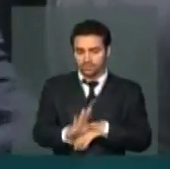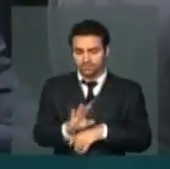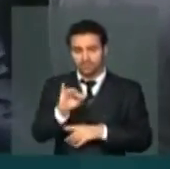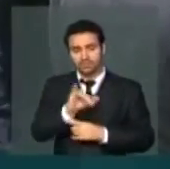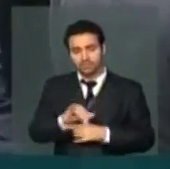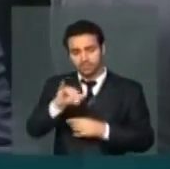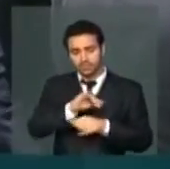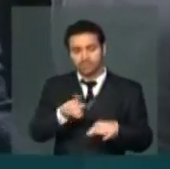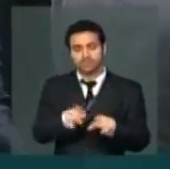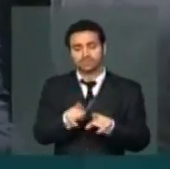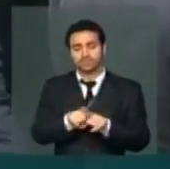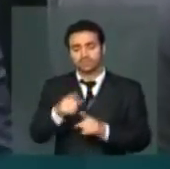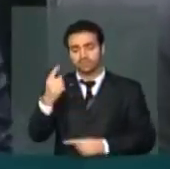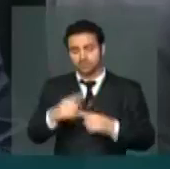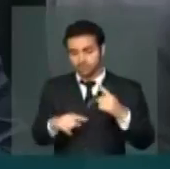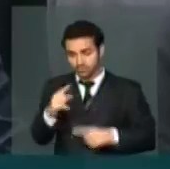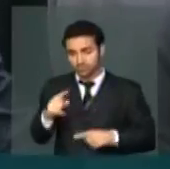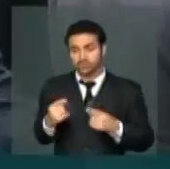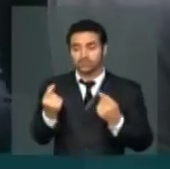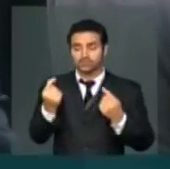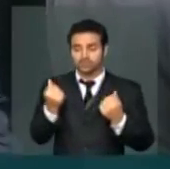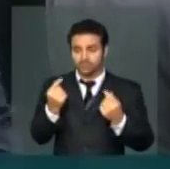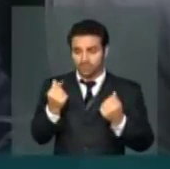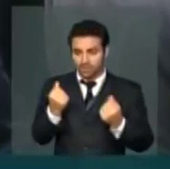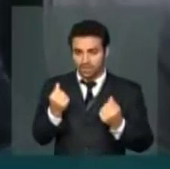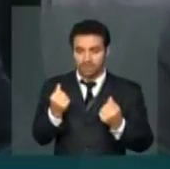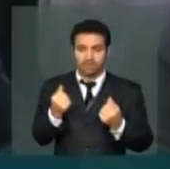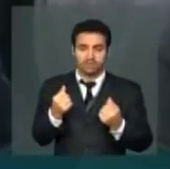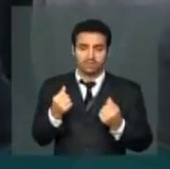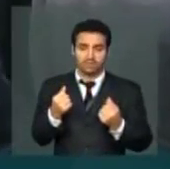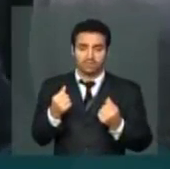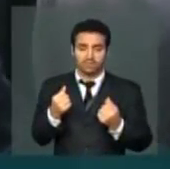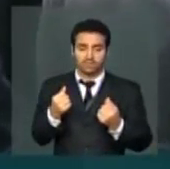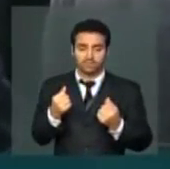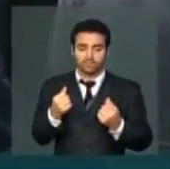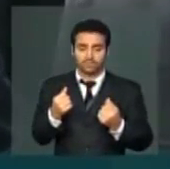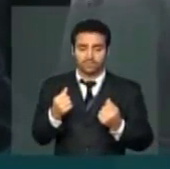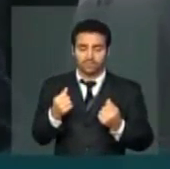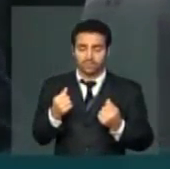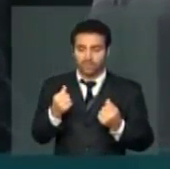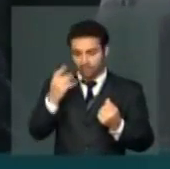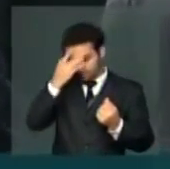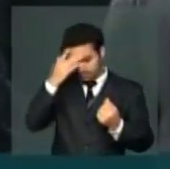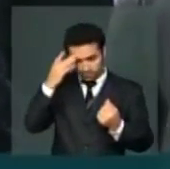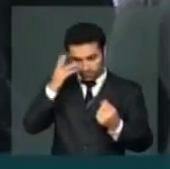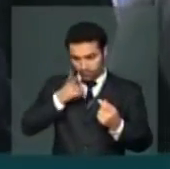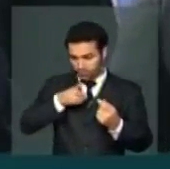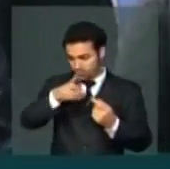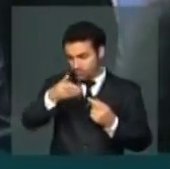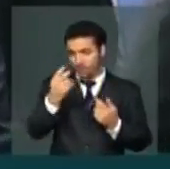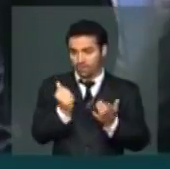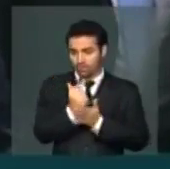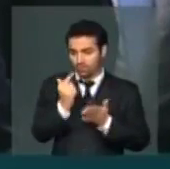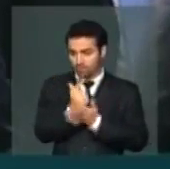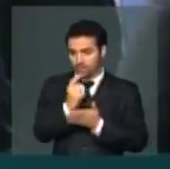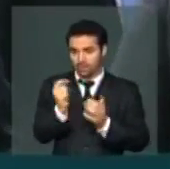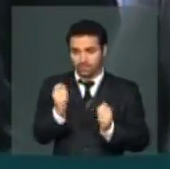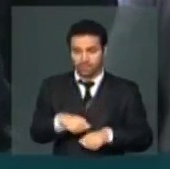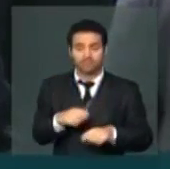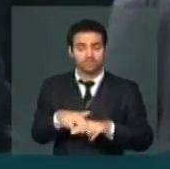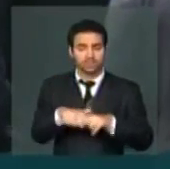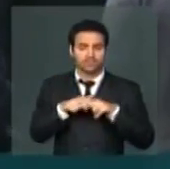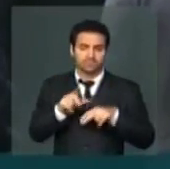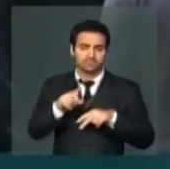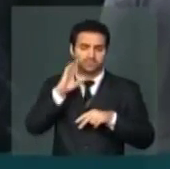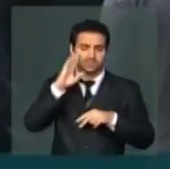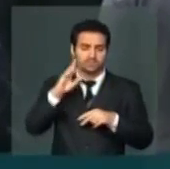de discutir a transferência de renda e a manutenção do poder de compra dos trabalhadores nesse país, eu acho que é o centro do nosso